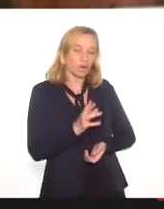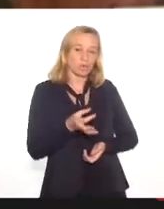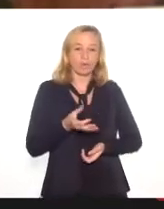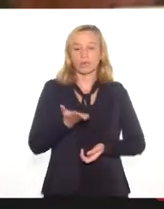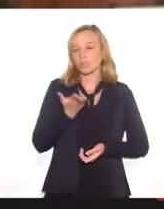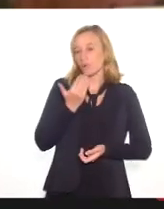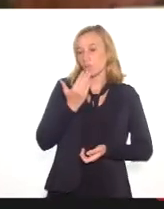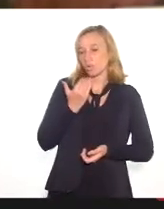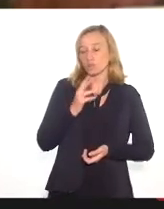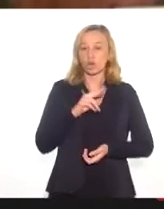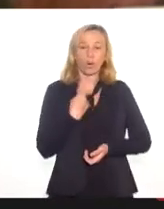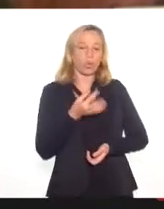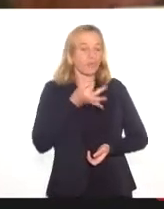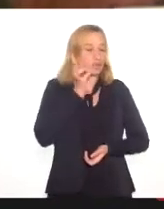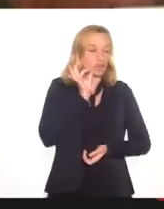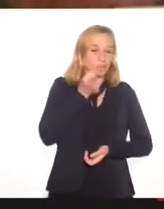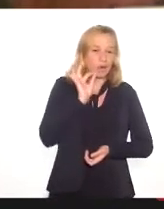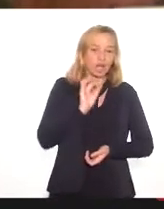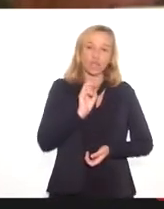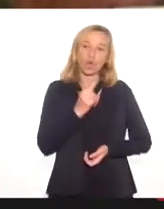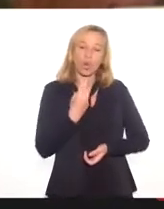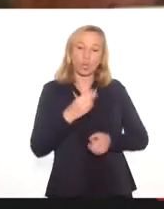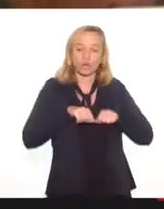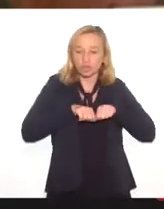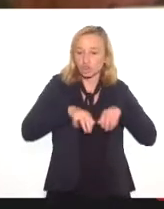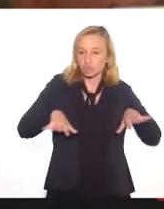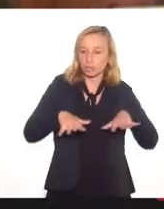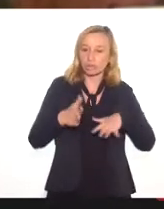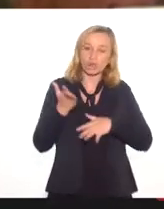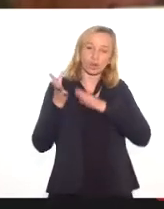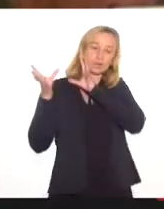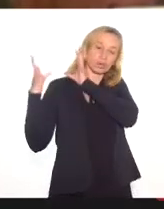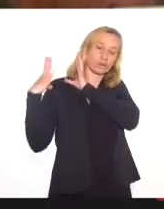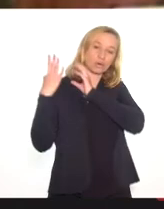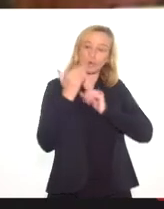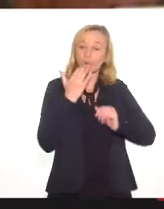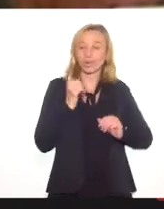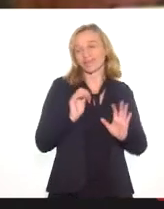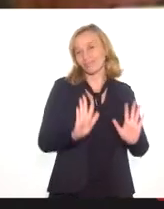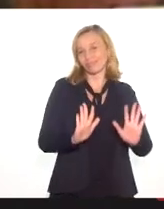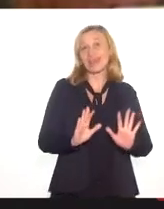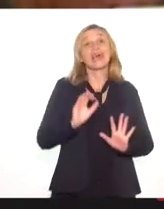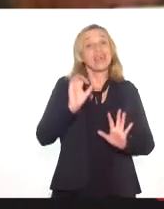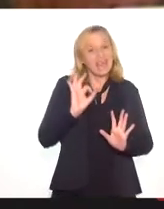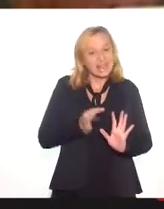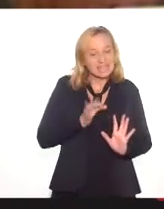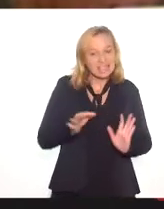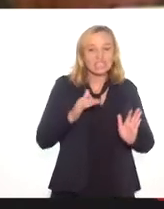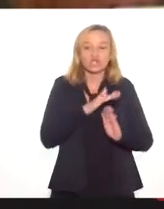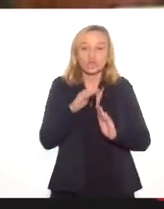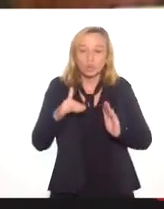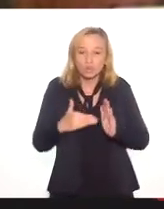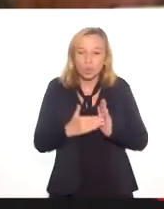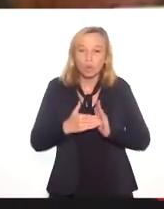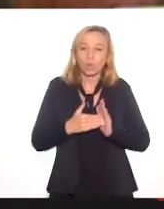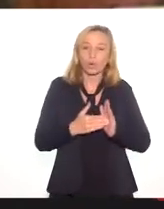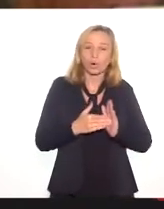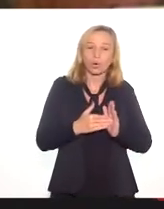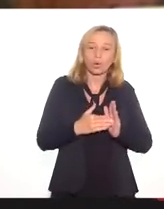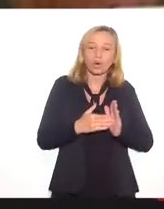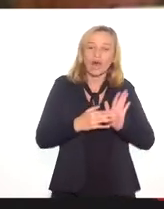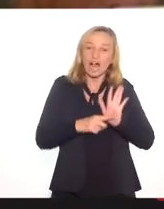para um café da manhã ou distribuir uma cesta básica. É claro que todo esse